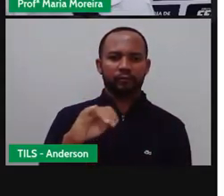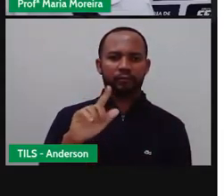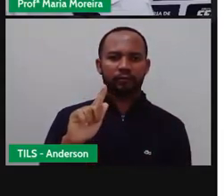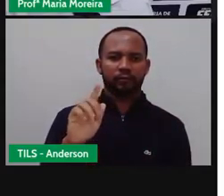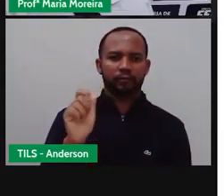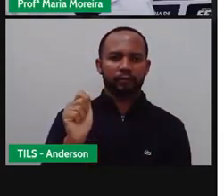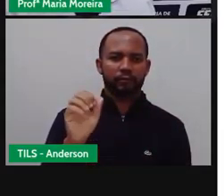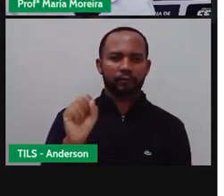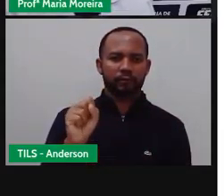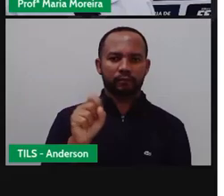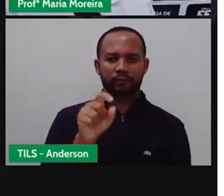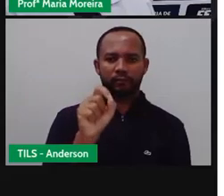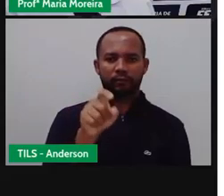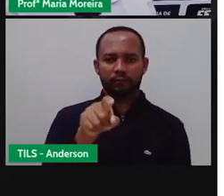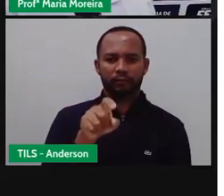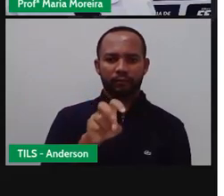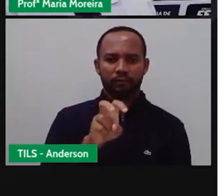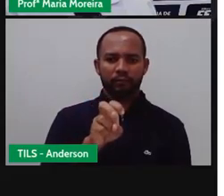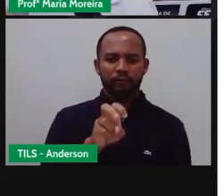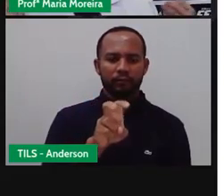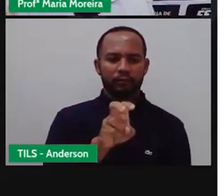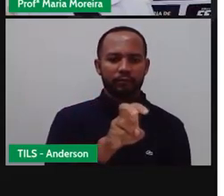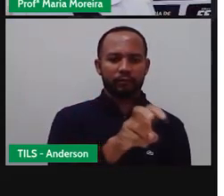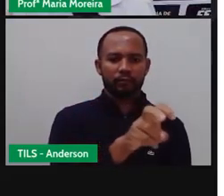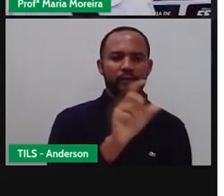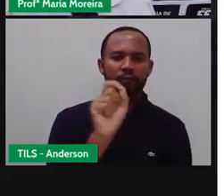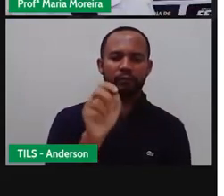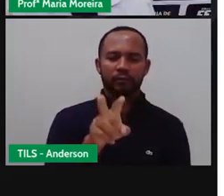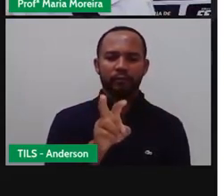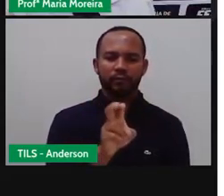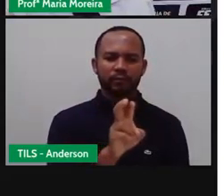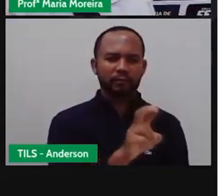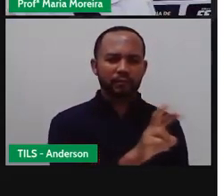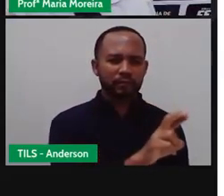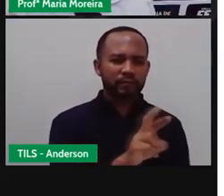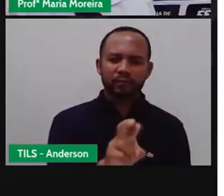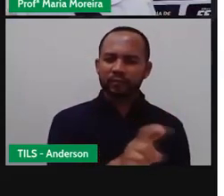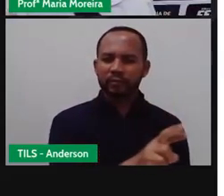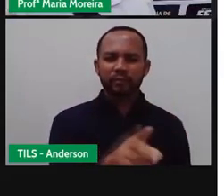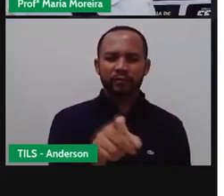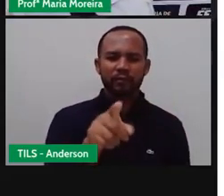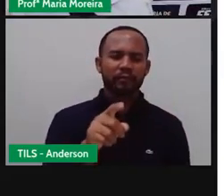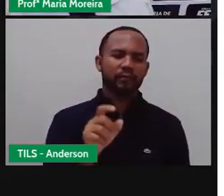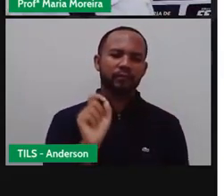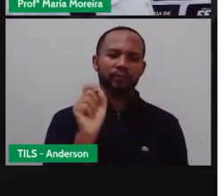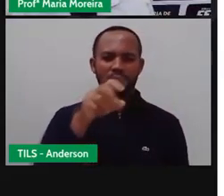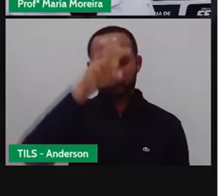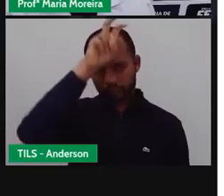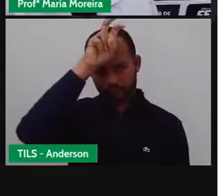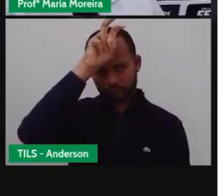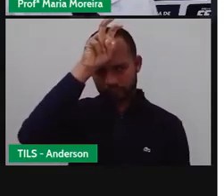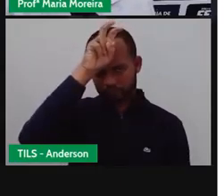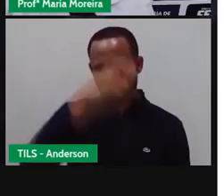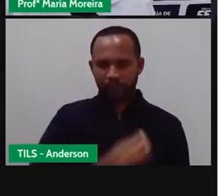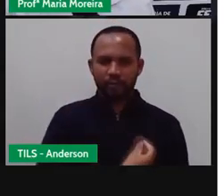sabe que a formiga aí, um animal o quê? Invertebrado, não é isso? Bom, as formigas são insetos que vivem